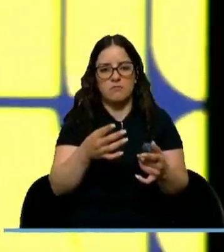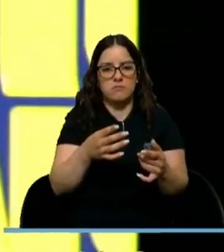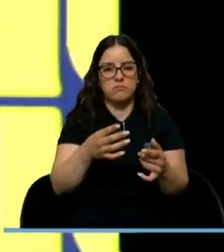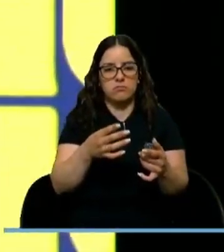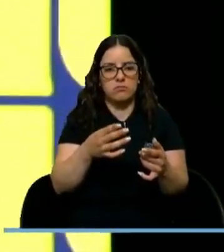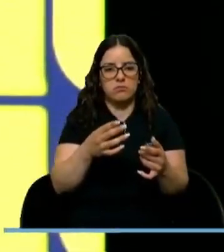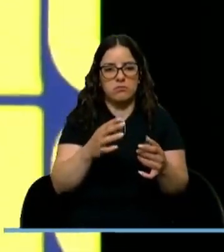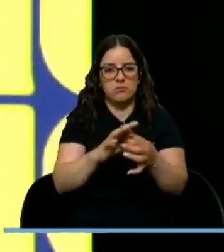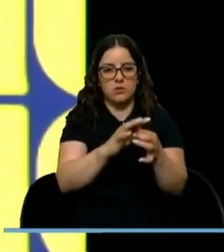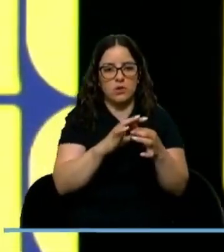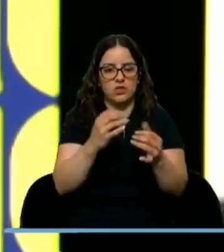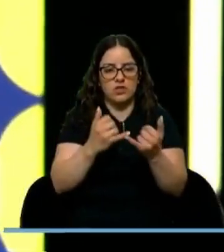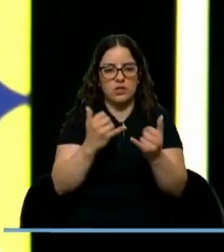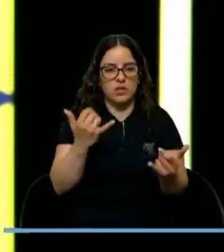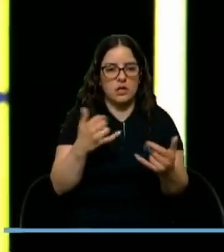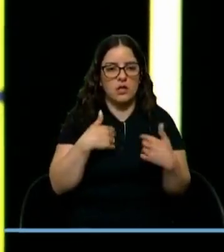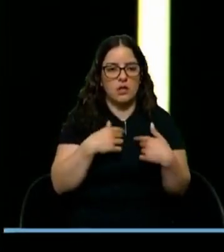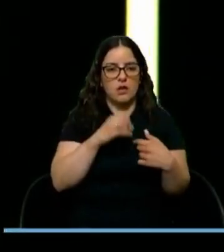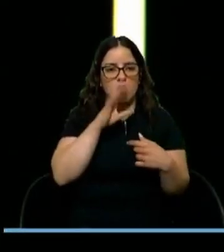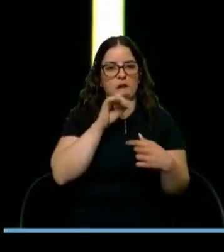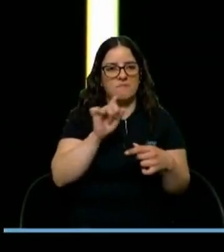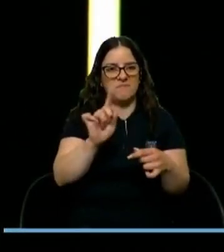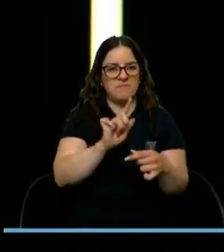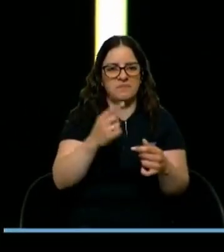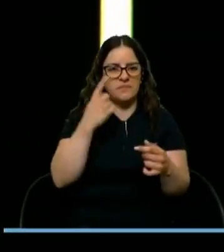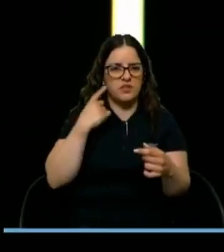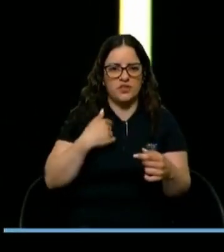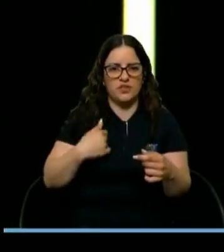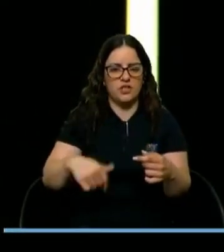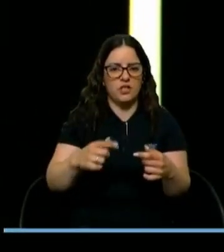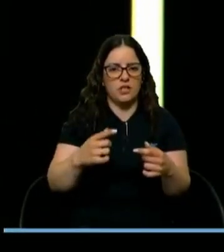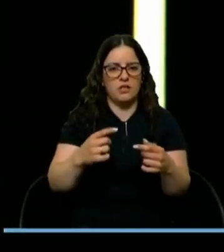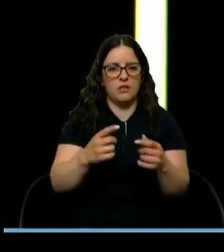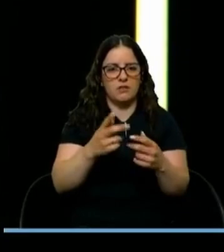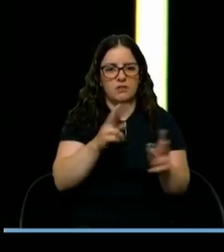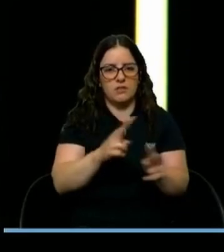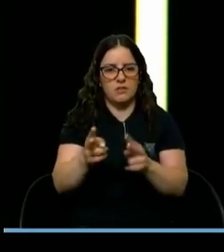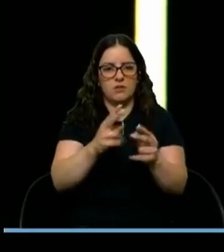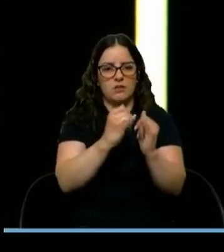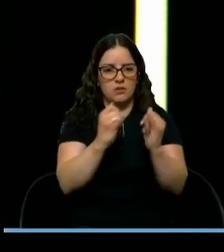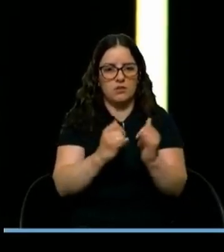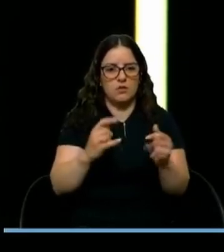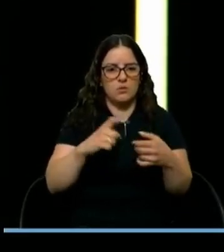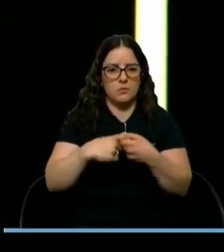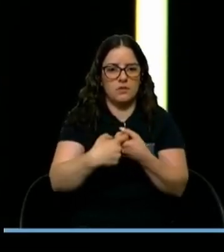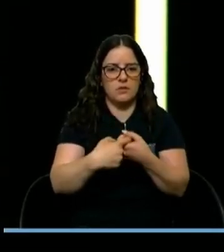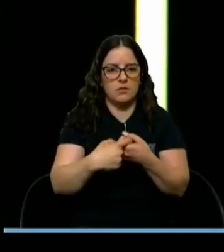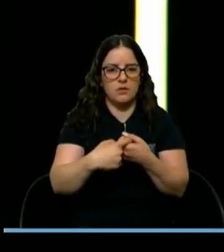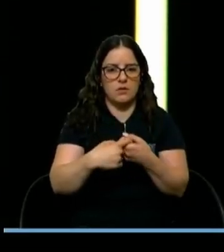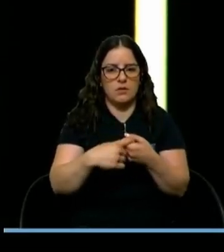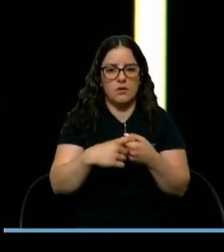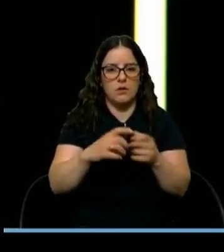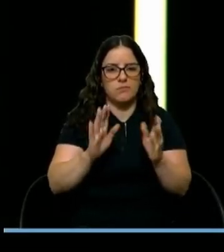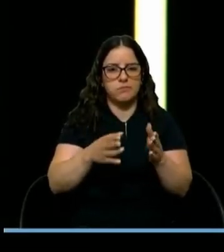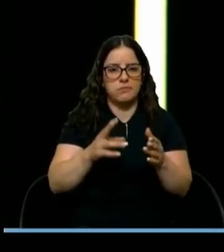a China, nas suas transações internacionais com os seus parceiros, já não precisasse do dólar.